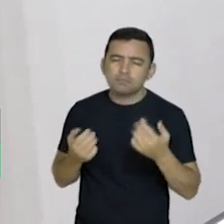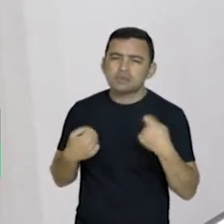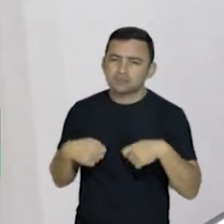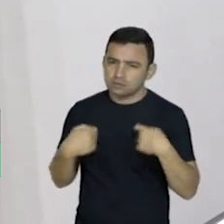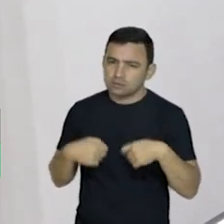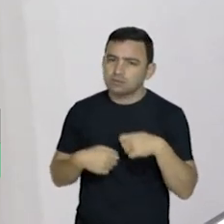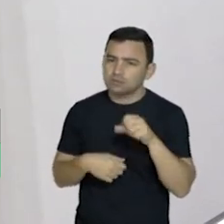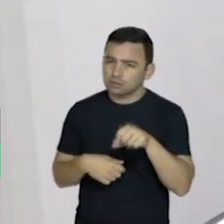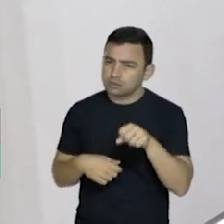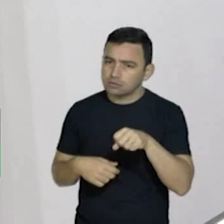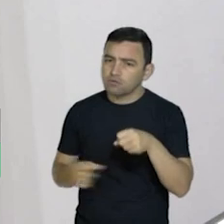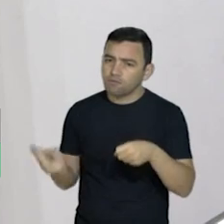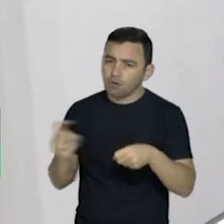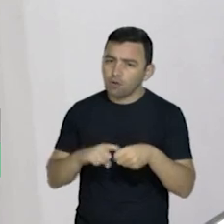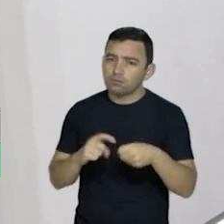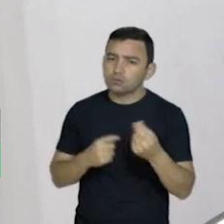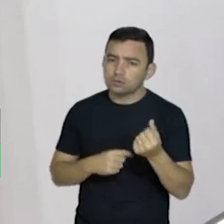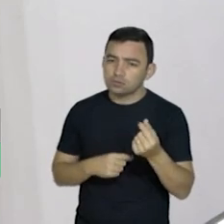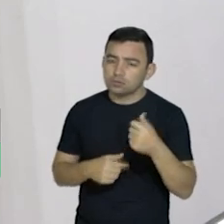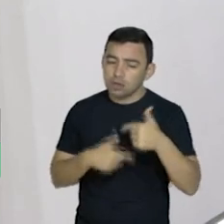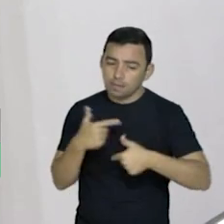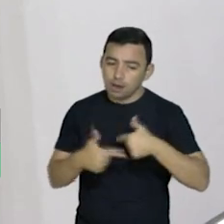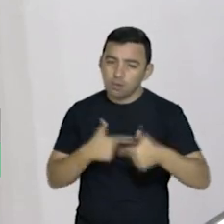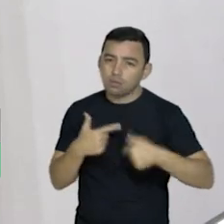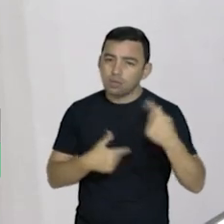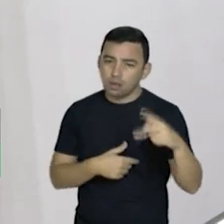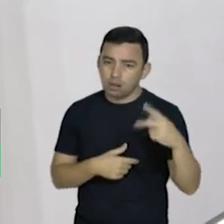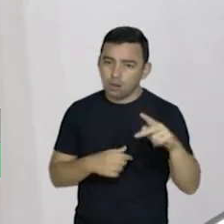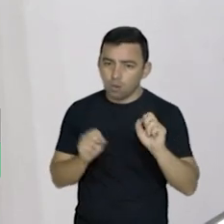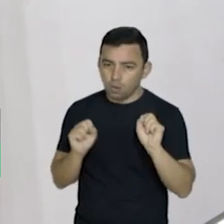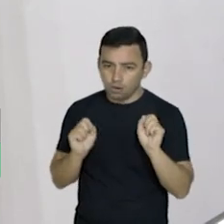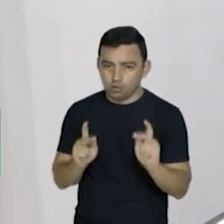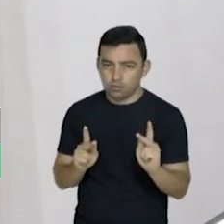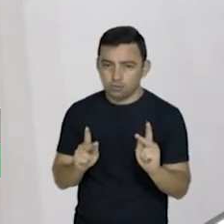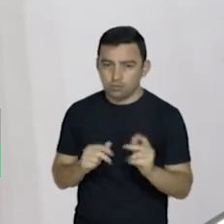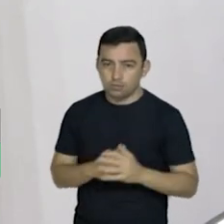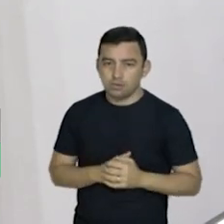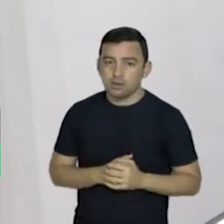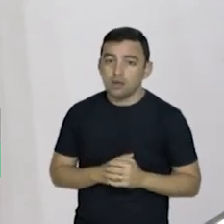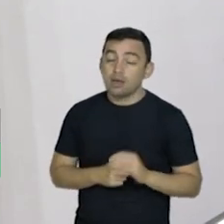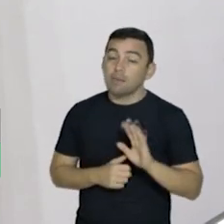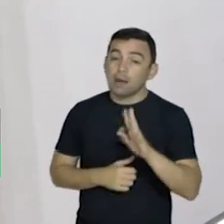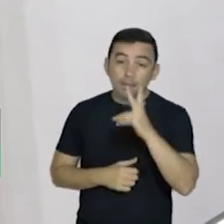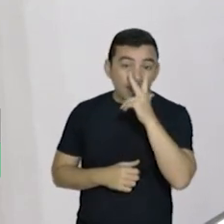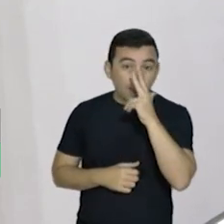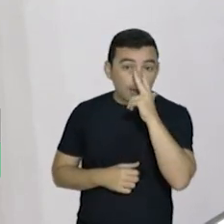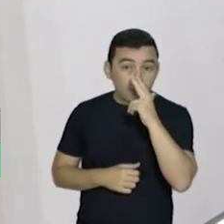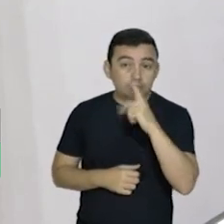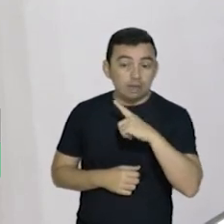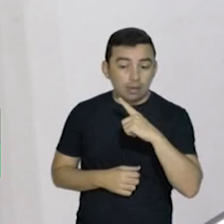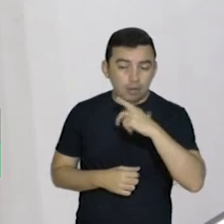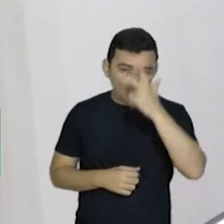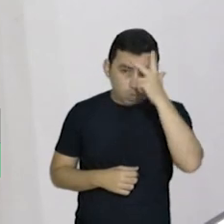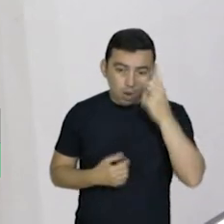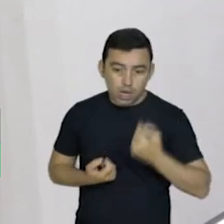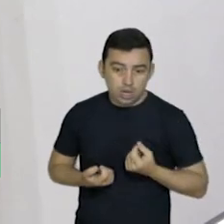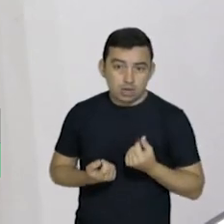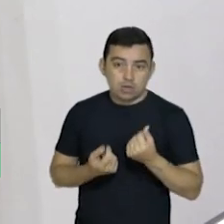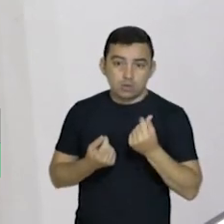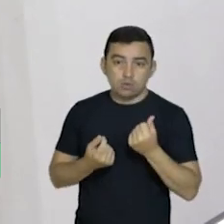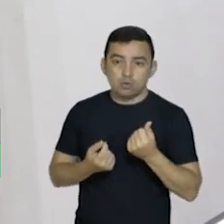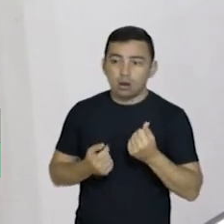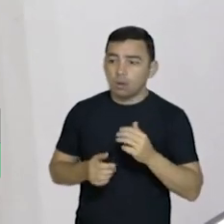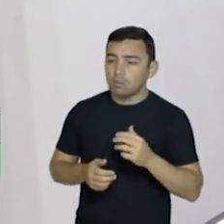ressarcido pelo seu trabalho prestado Ok mas parece que alguém tá ficando rico e a custa do povo